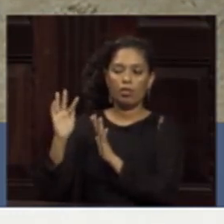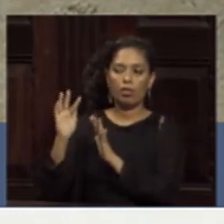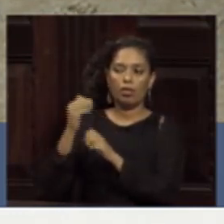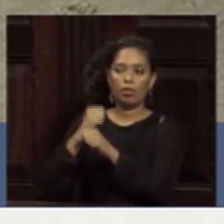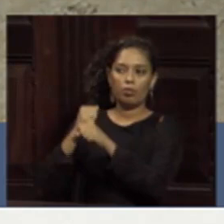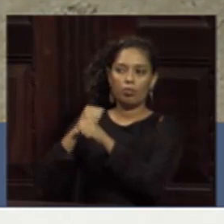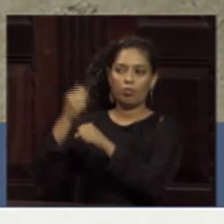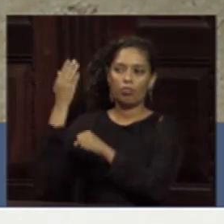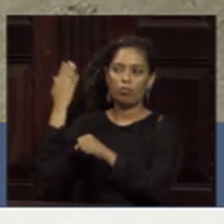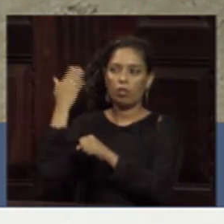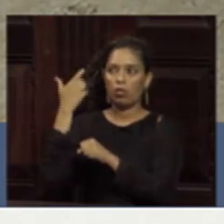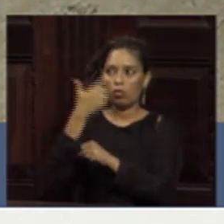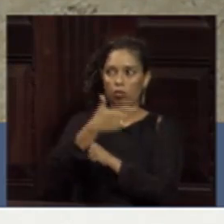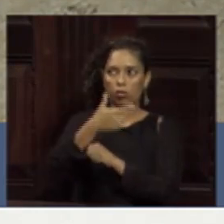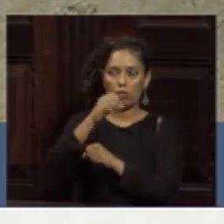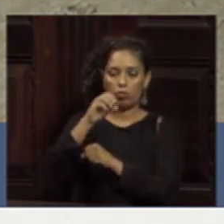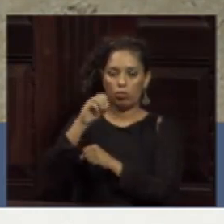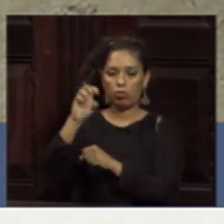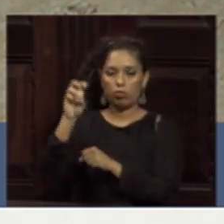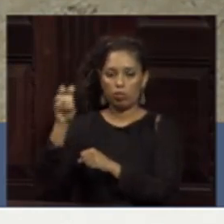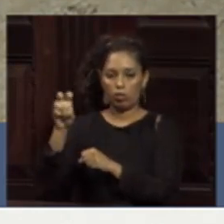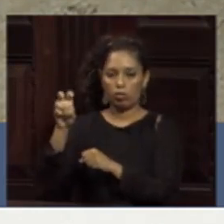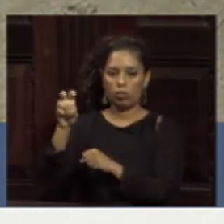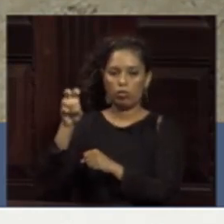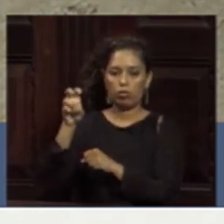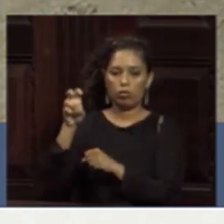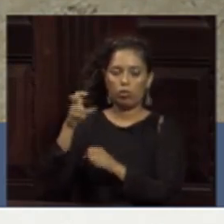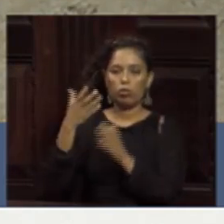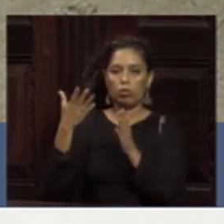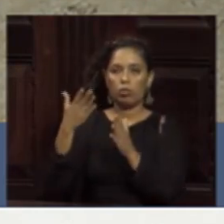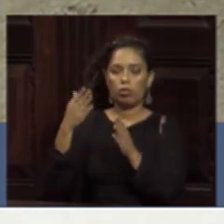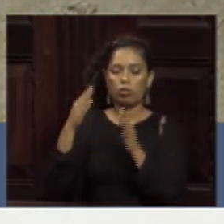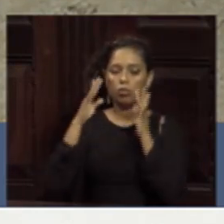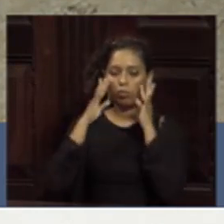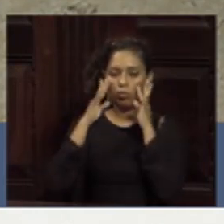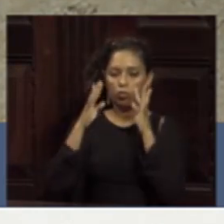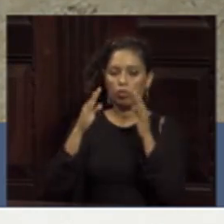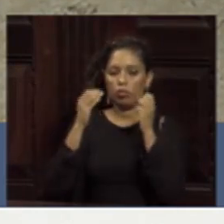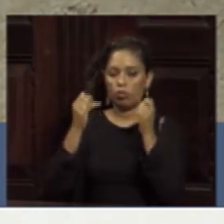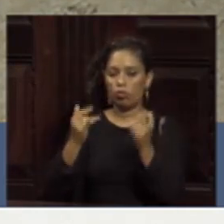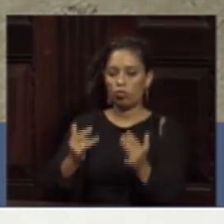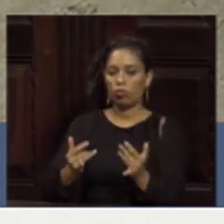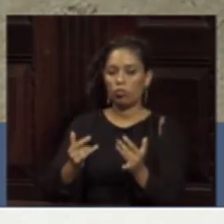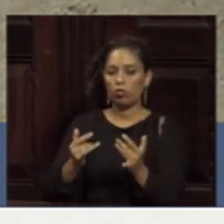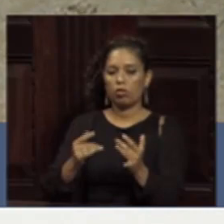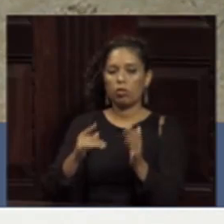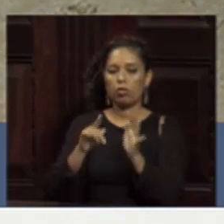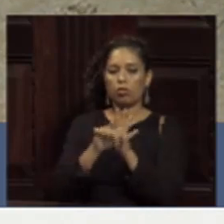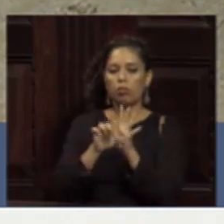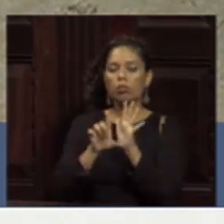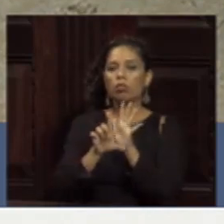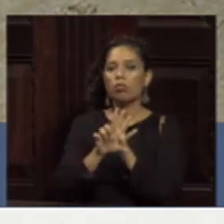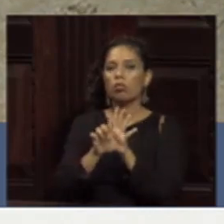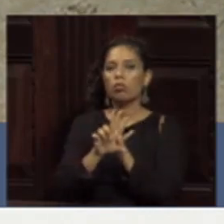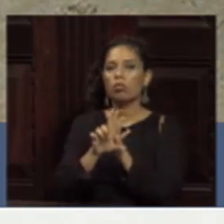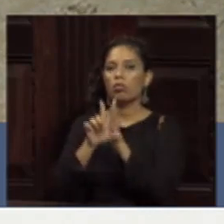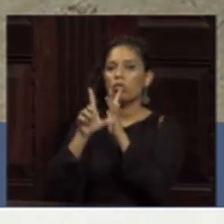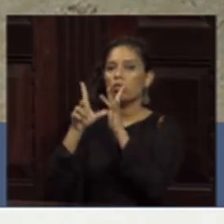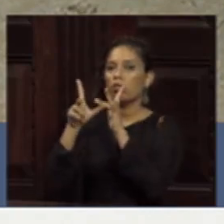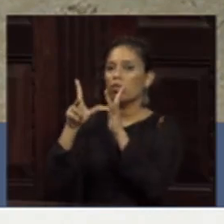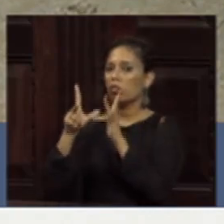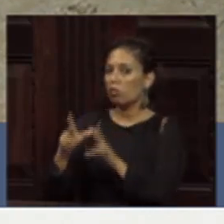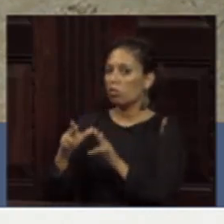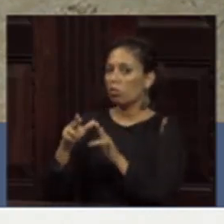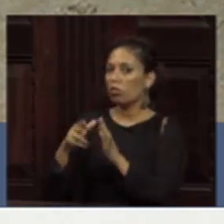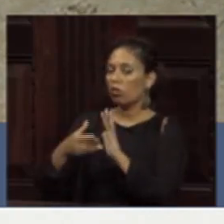eu combinei com ele fazer as emendas em segunda. Então, nas duas observações, esse projeto é praticamente cópia da lei nacional